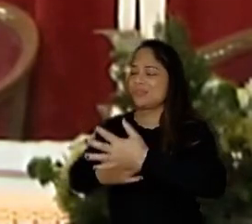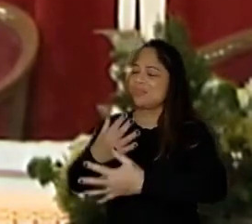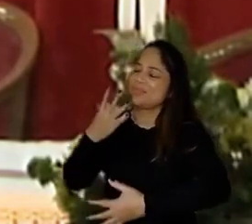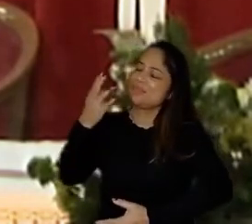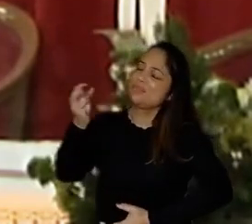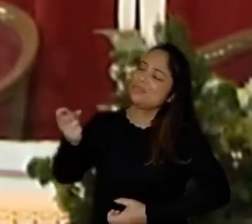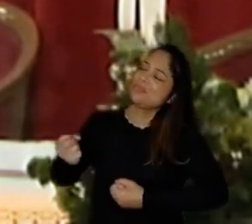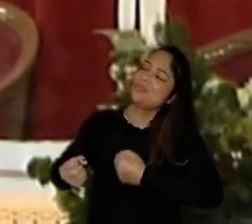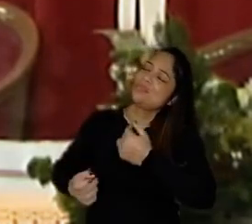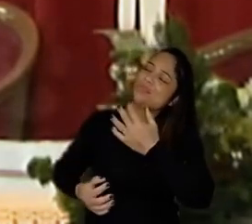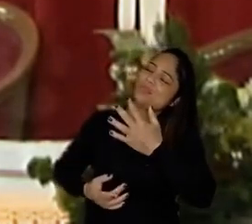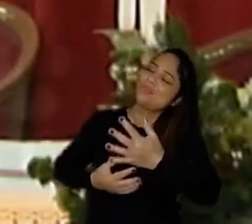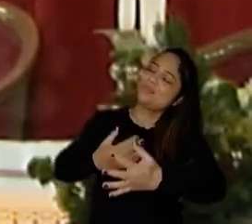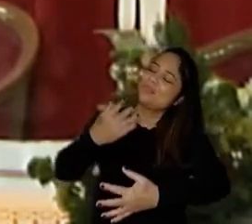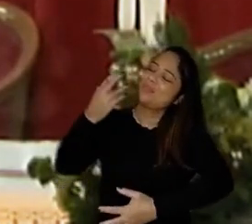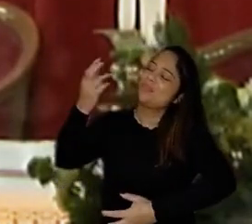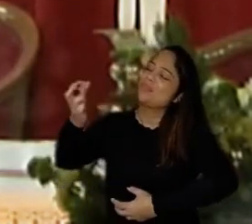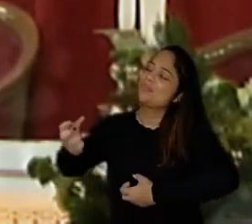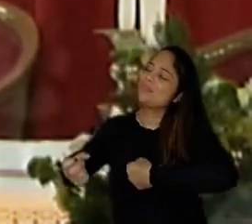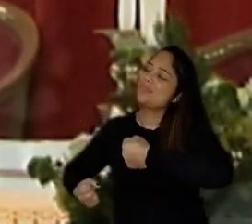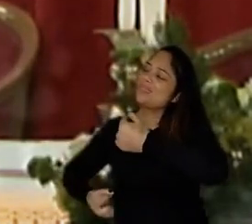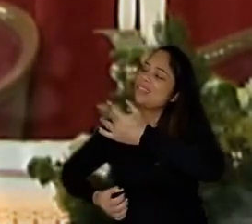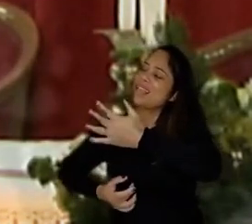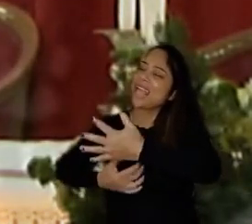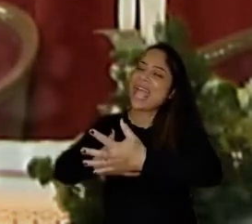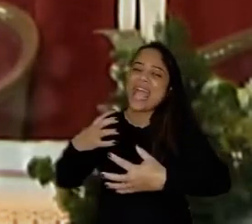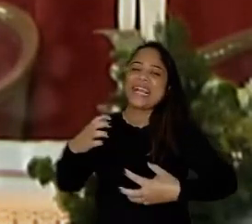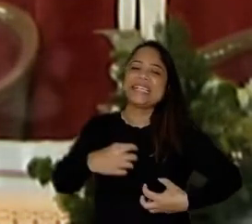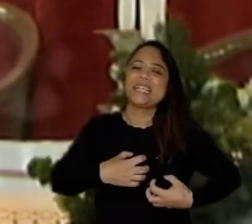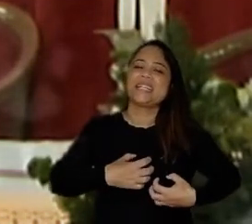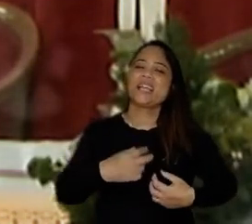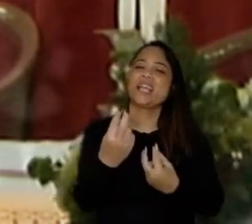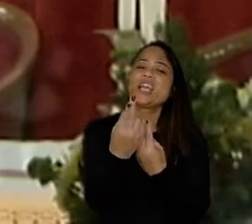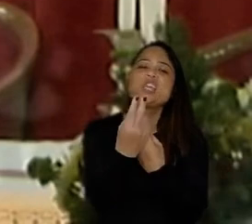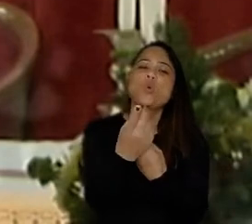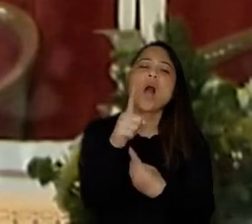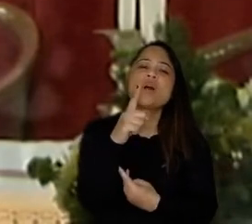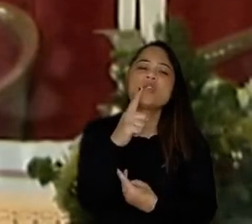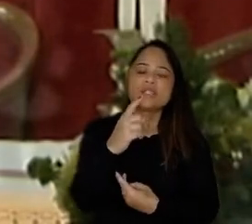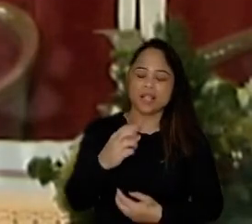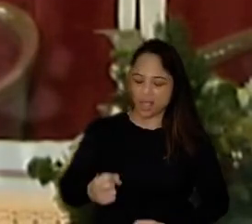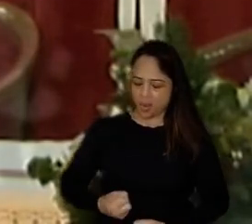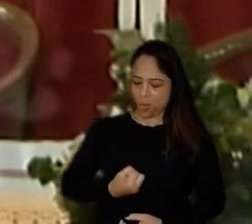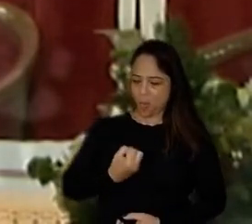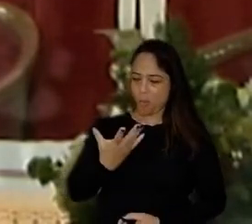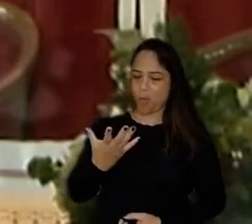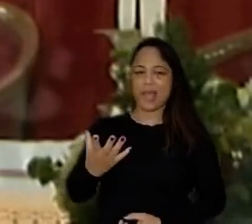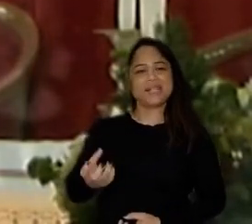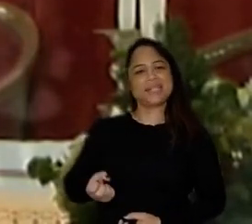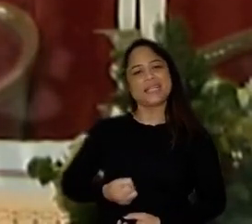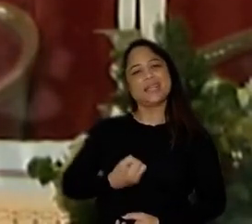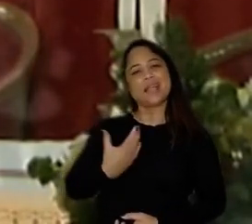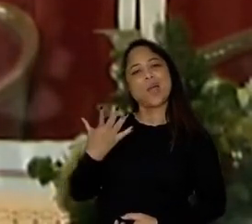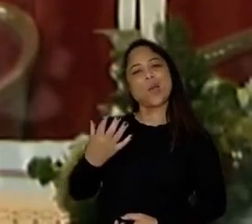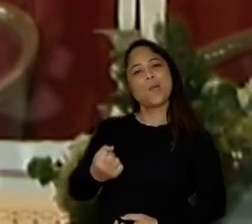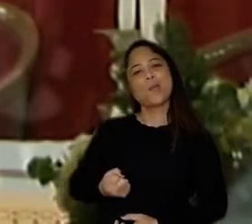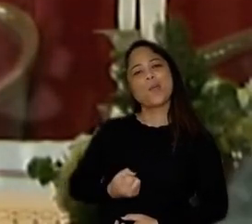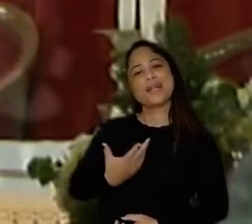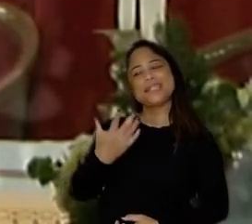Cantarole, cantarole. Ofereça agora uma poesia espiritual, como oferecia São João da Cruz, Santa Teresinha, Teresa